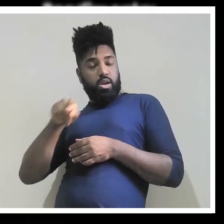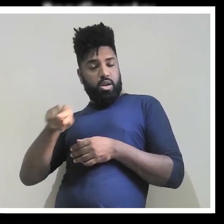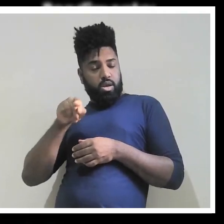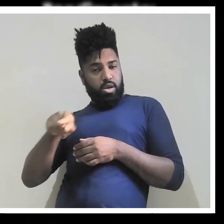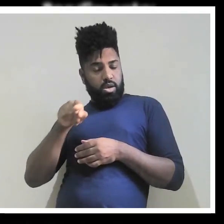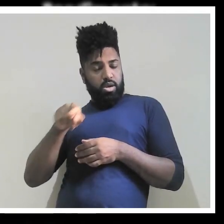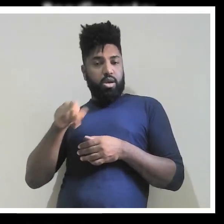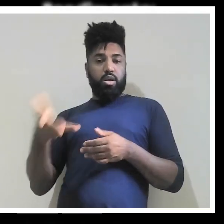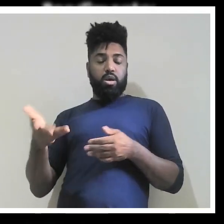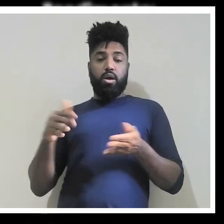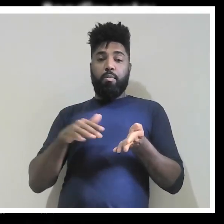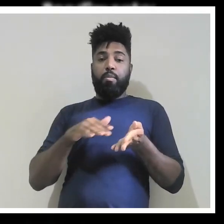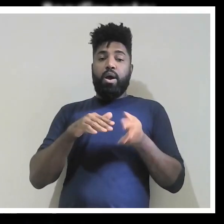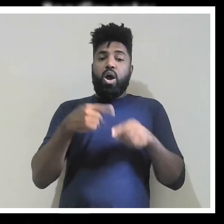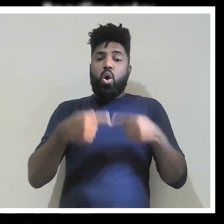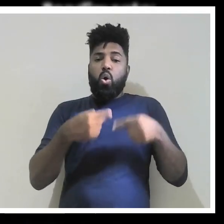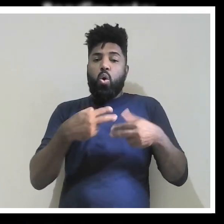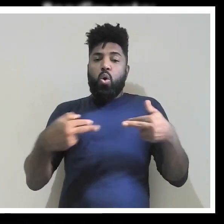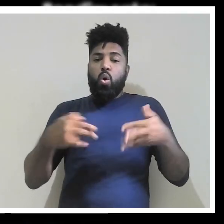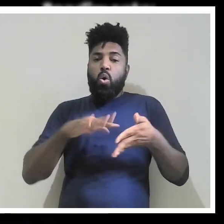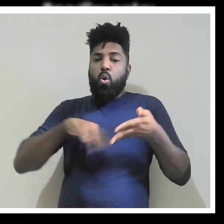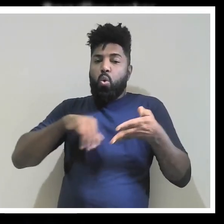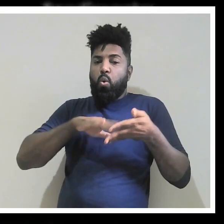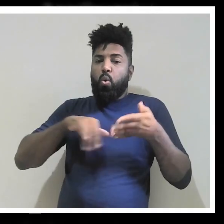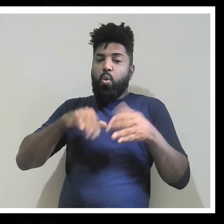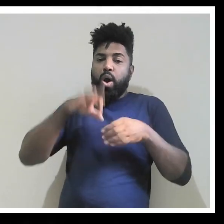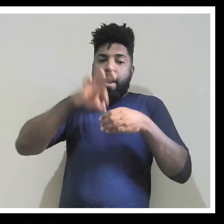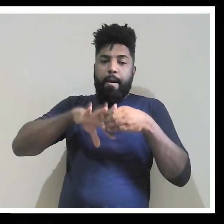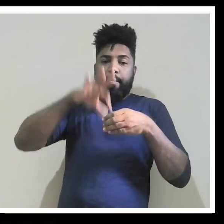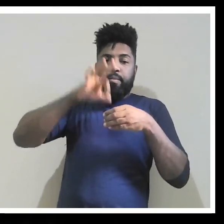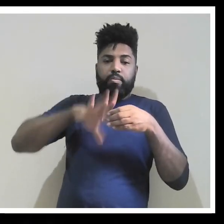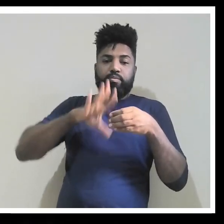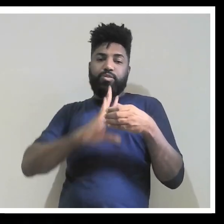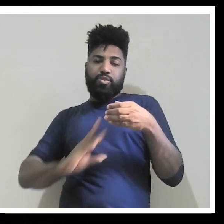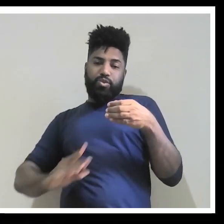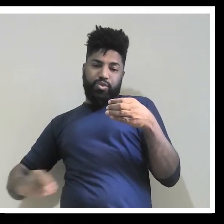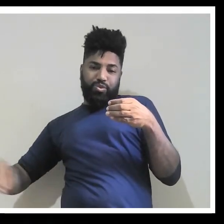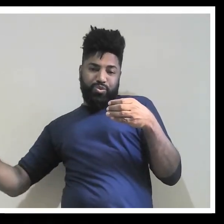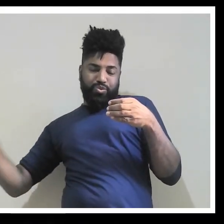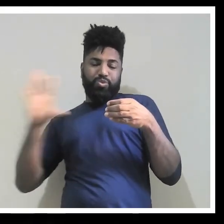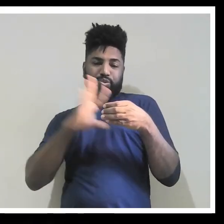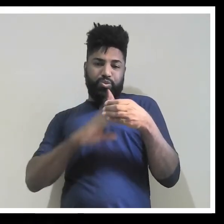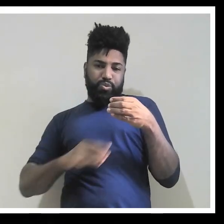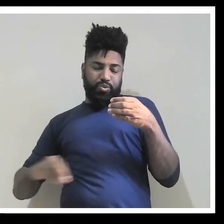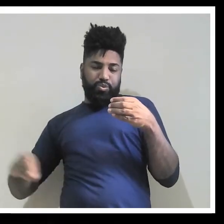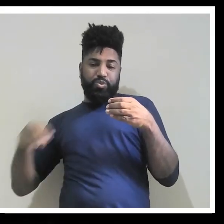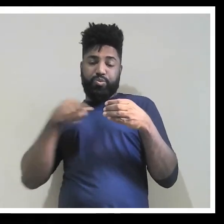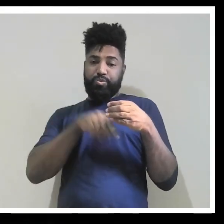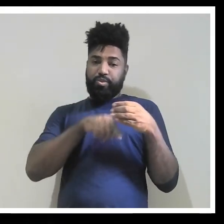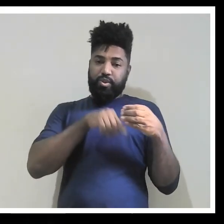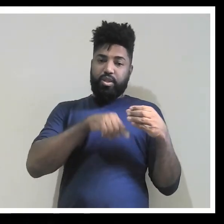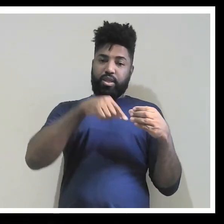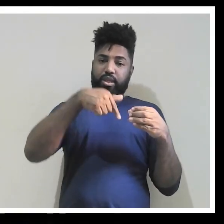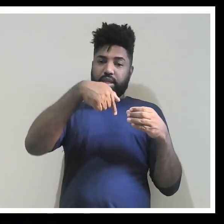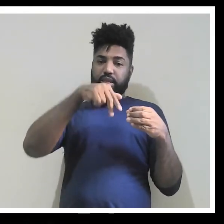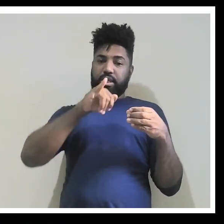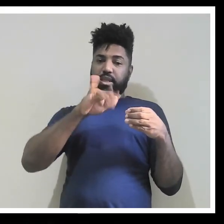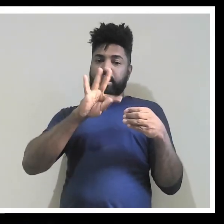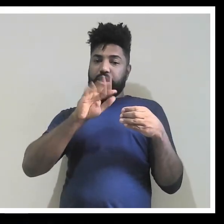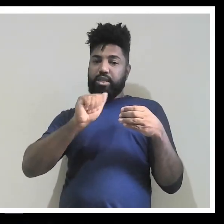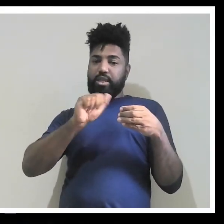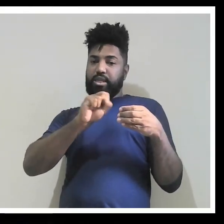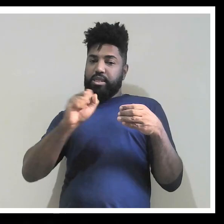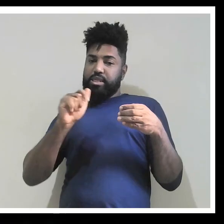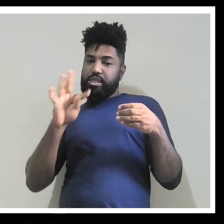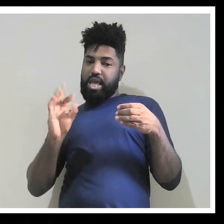do material perdido aqui é na água-mãe de filtração, ou seja, dentro daquele líquido que fica no quitassato ainda tem muito cloreto de amônio.